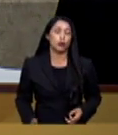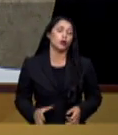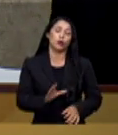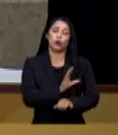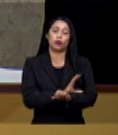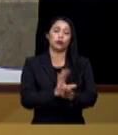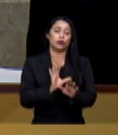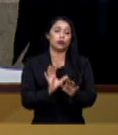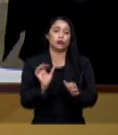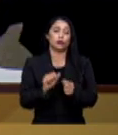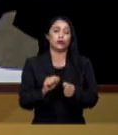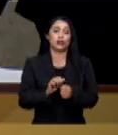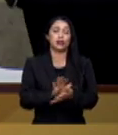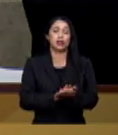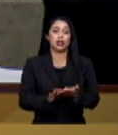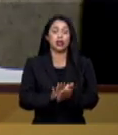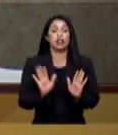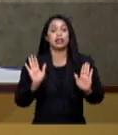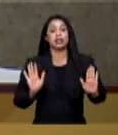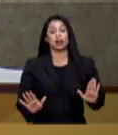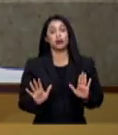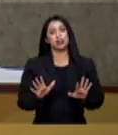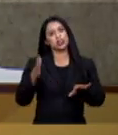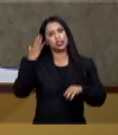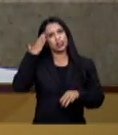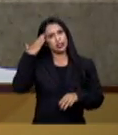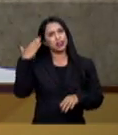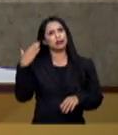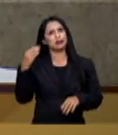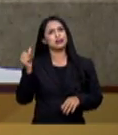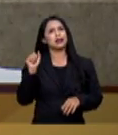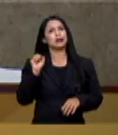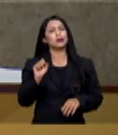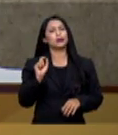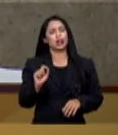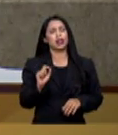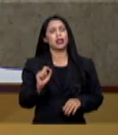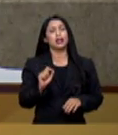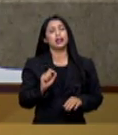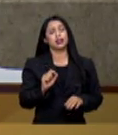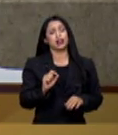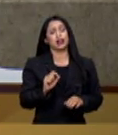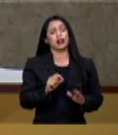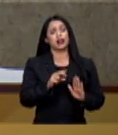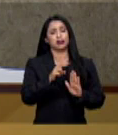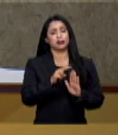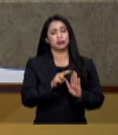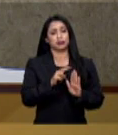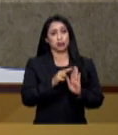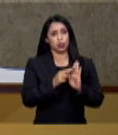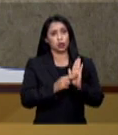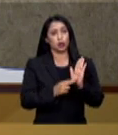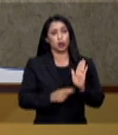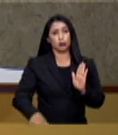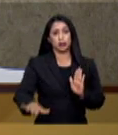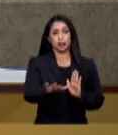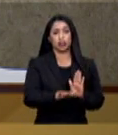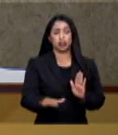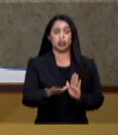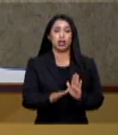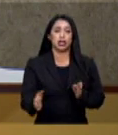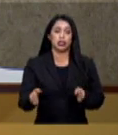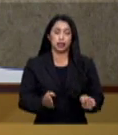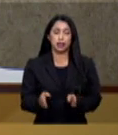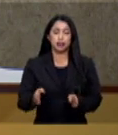cabalmente a generalidade da norma e a inexistência do caráter transitório da